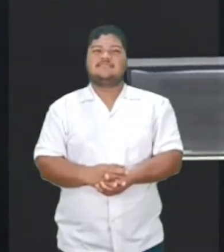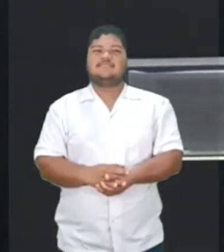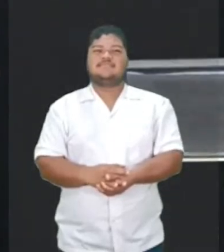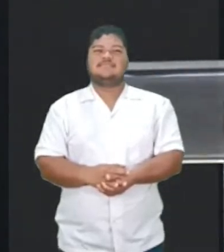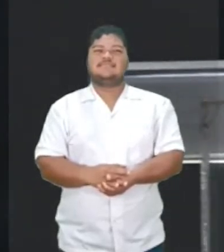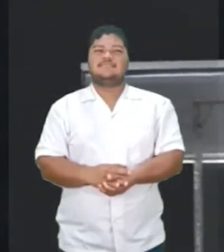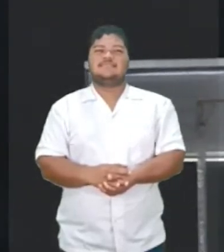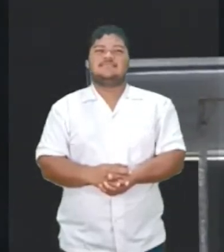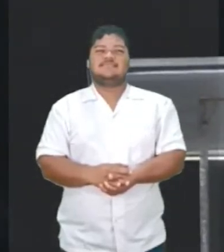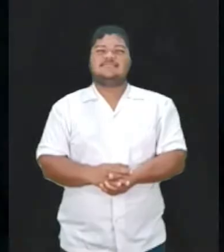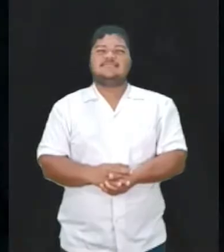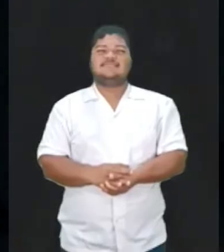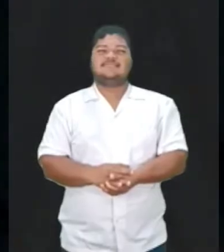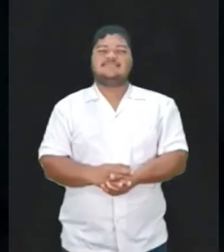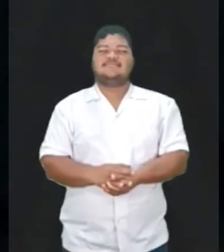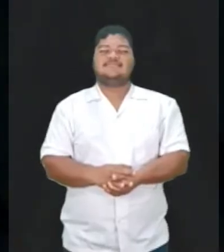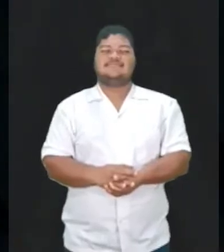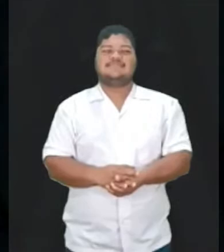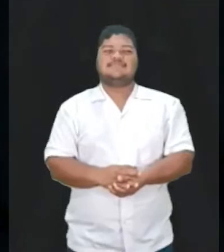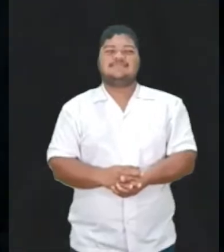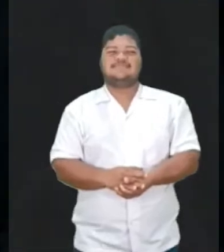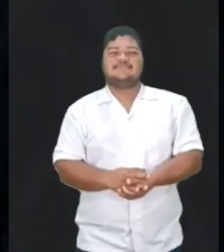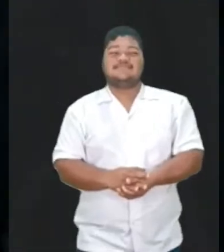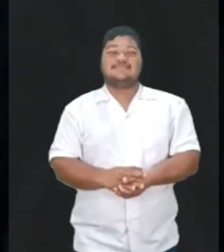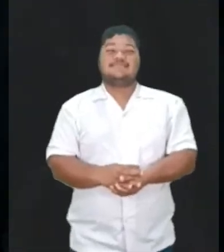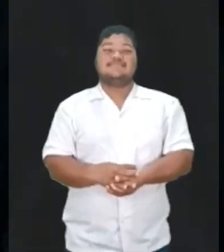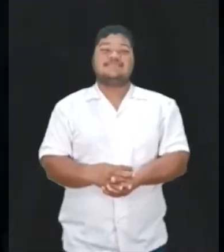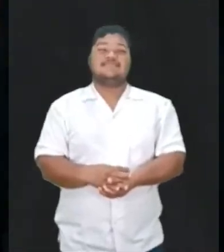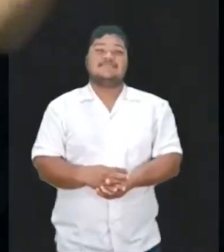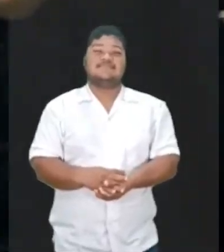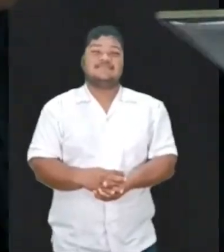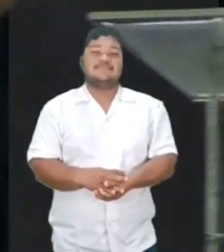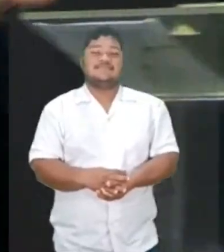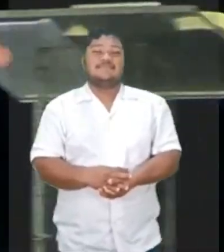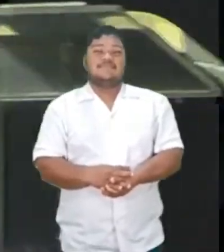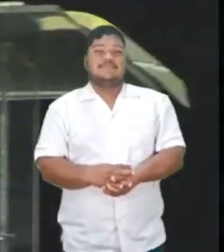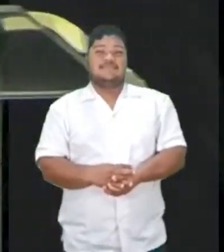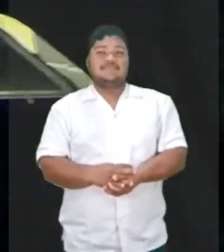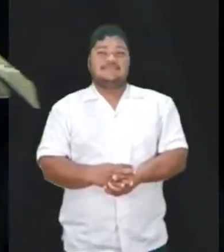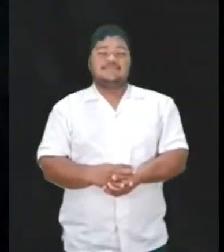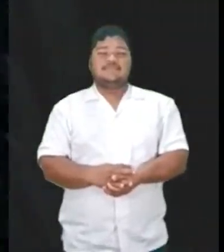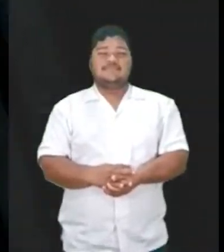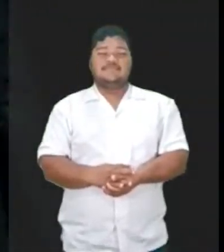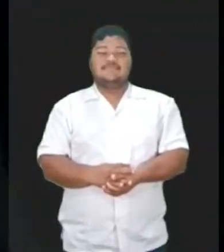como químico e cientista que ele é. Se você não concordar comigo, vá atrás dele.